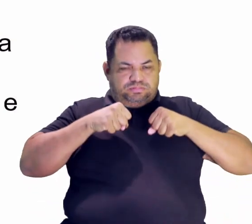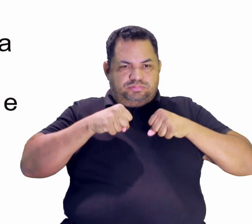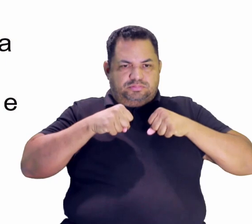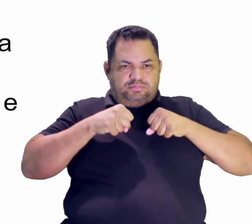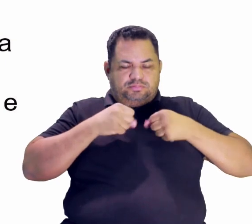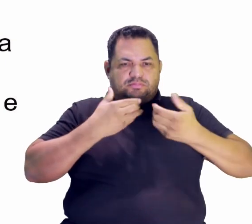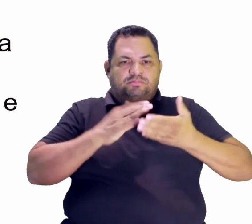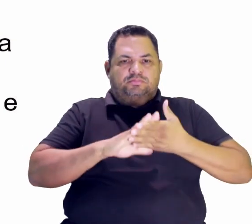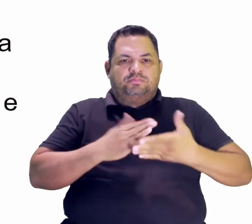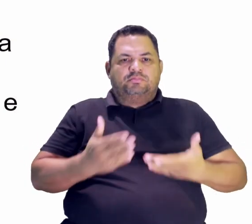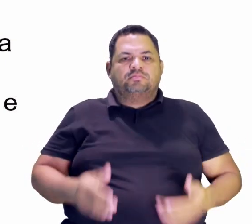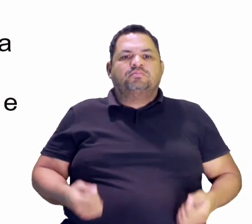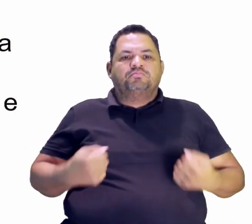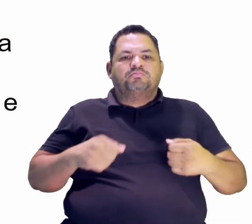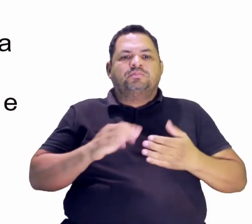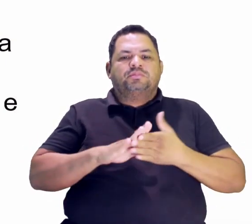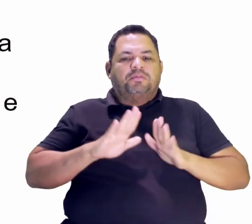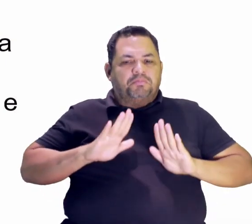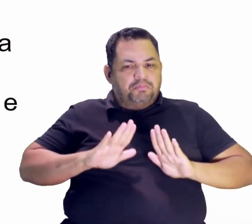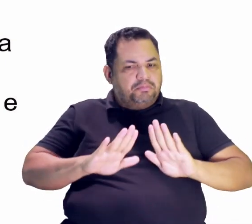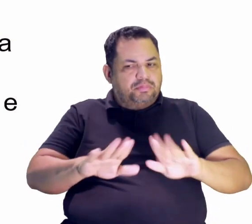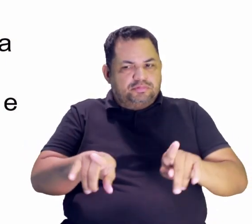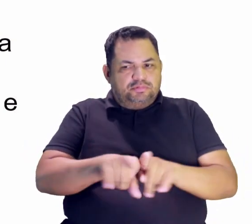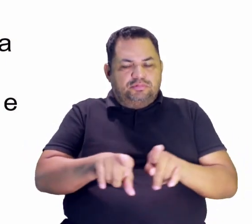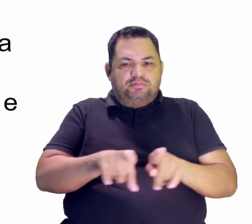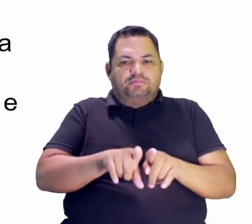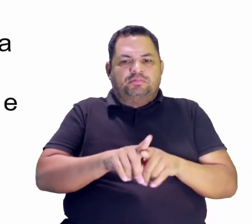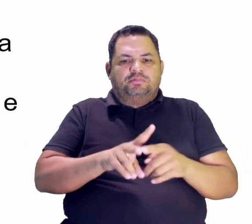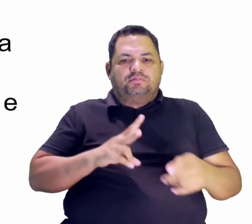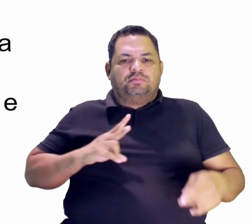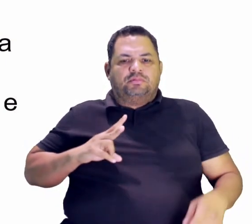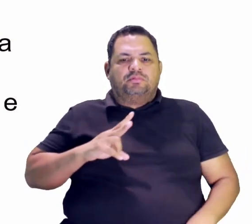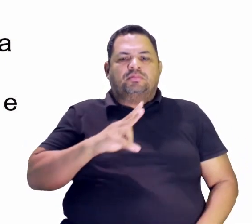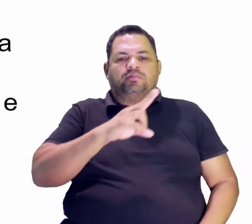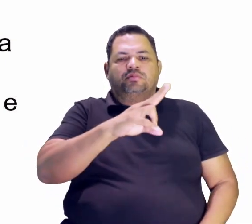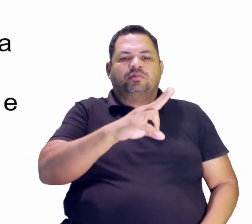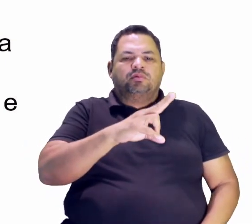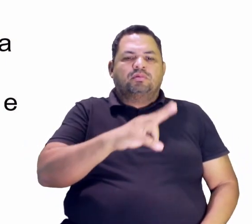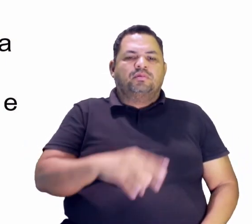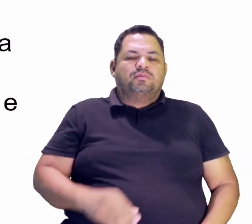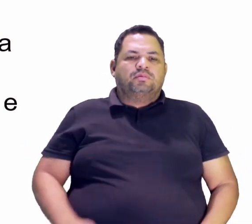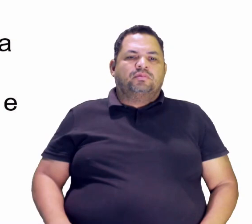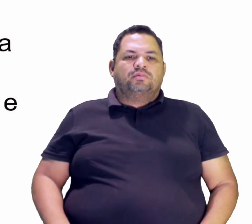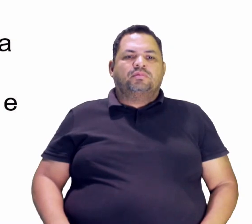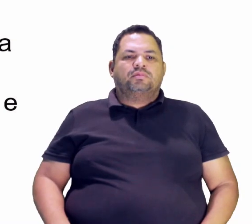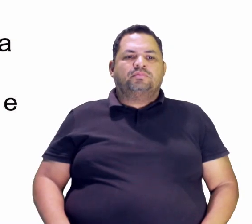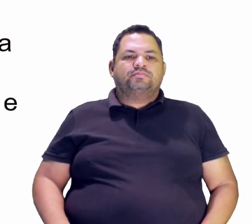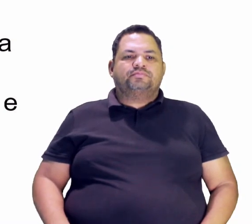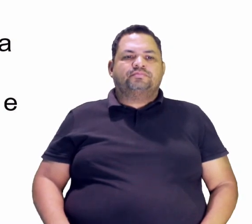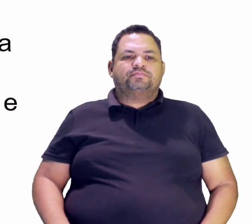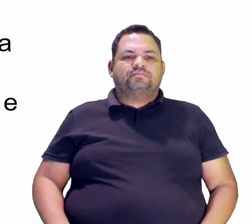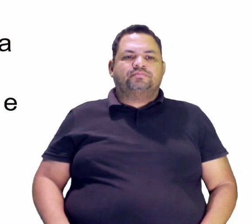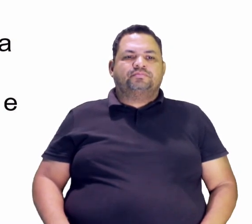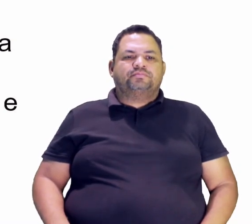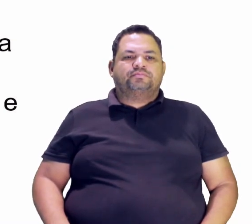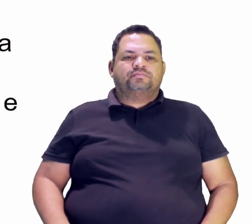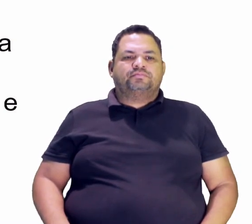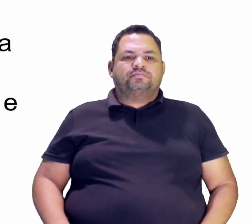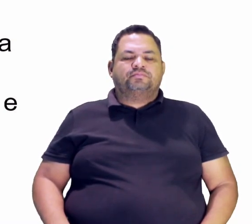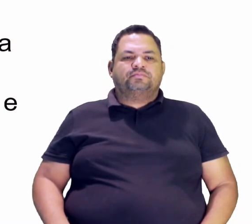carrinho que a menina poderia estar empurrando também, aí a força seria no sentido para baixo, né? Inclinada para